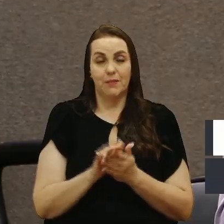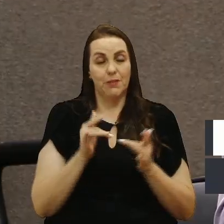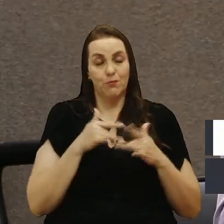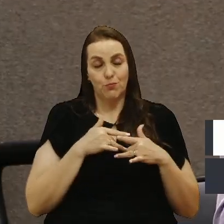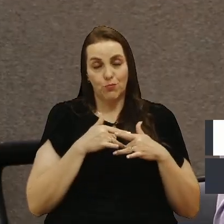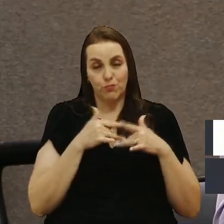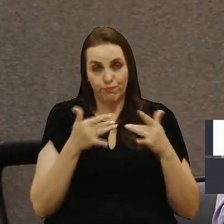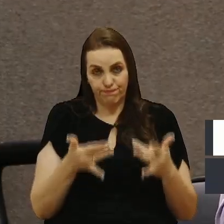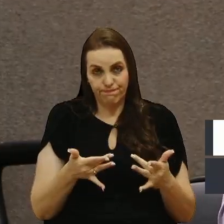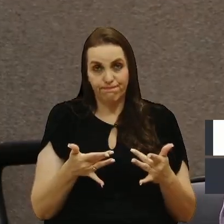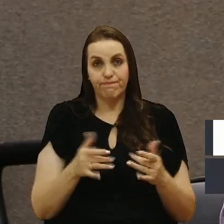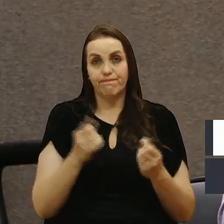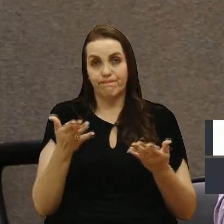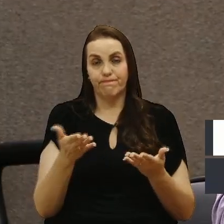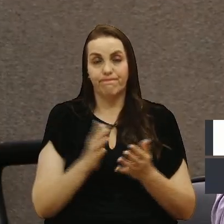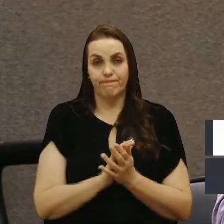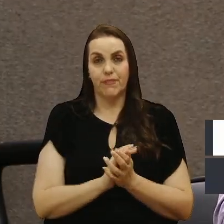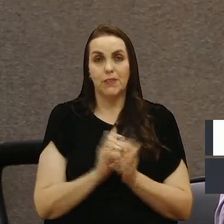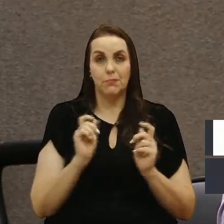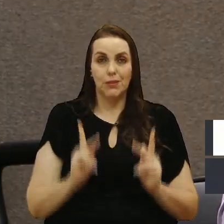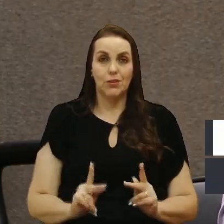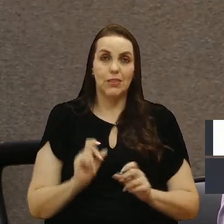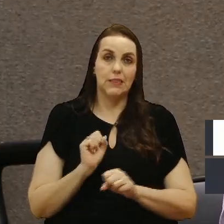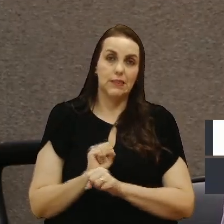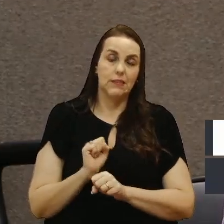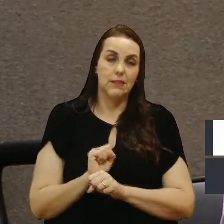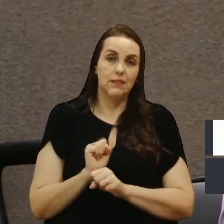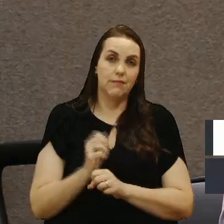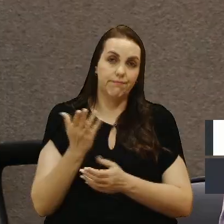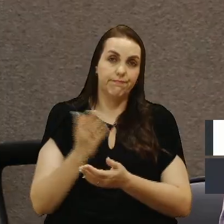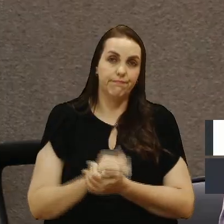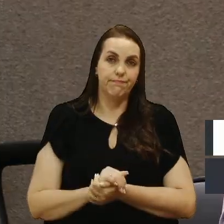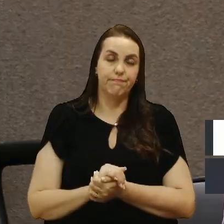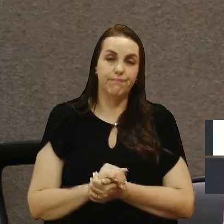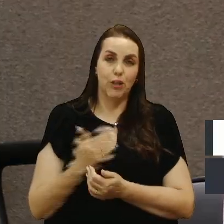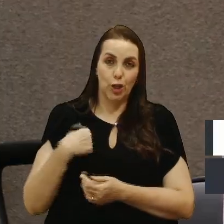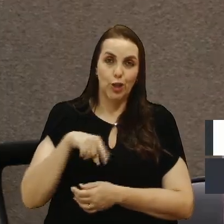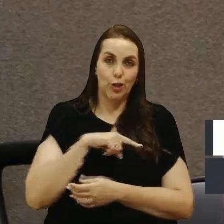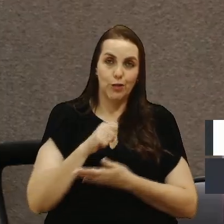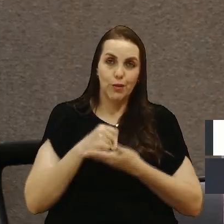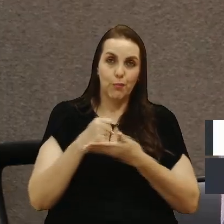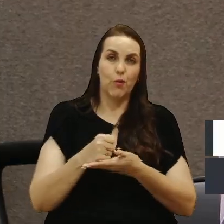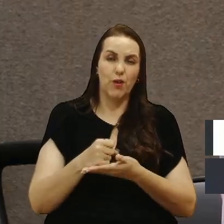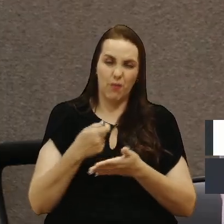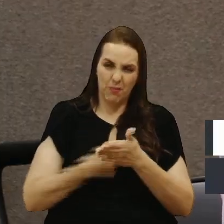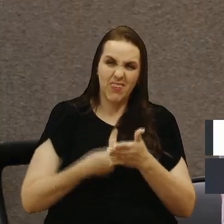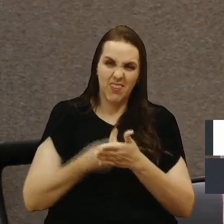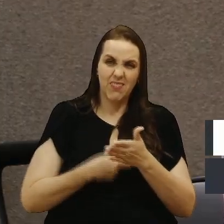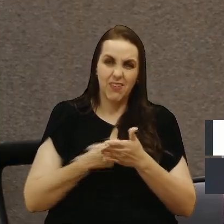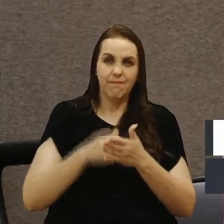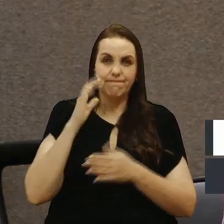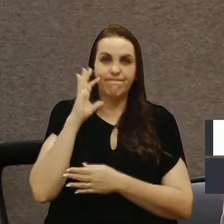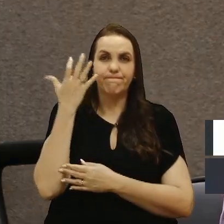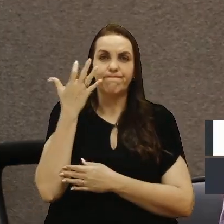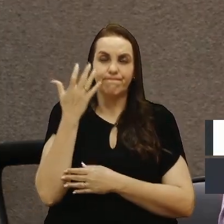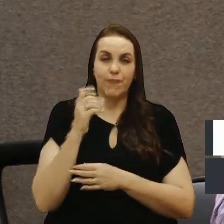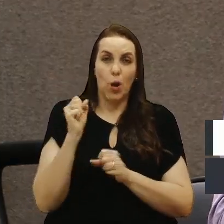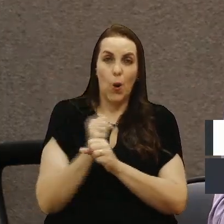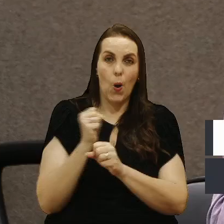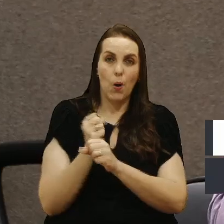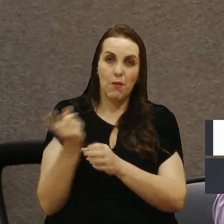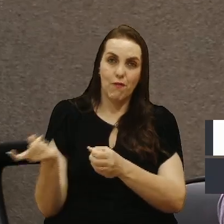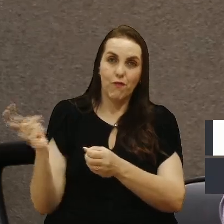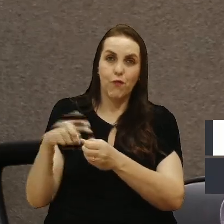essas pessoas que estão esperando ali e que conte com a gente aí, que junto vamos tentar achar uma saída para que essa obra retome o quanto